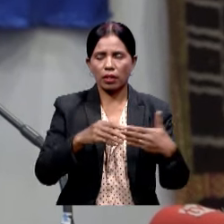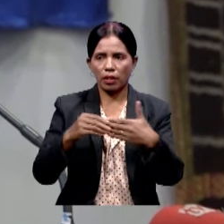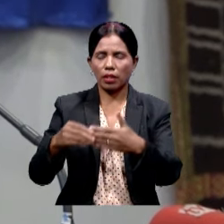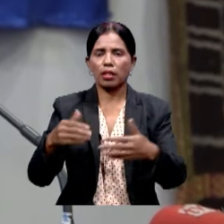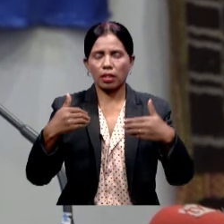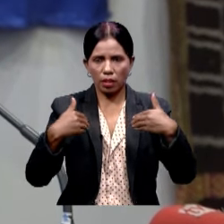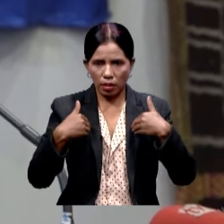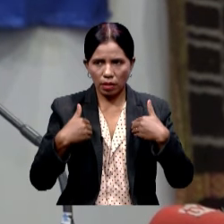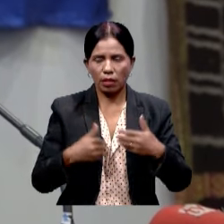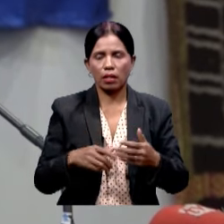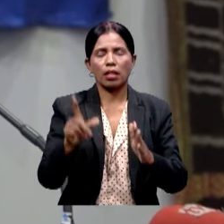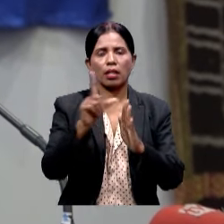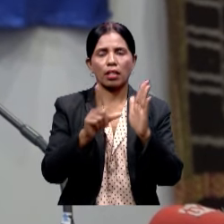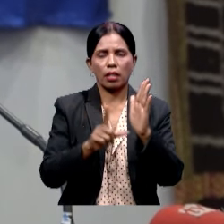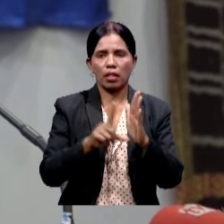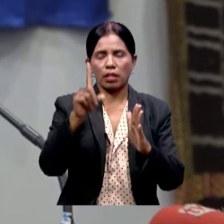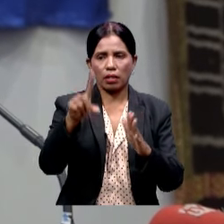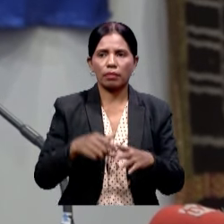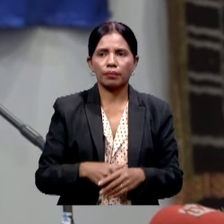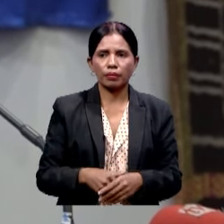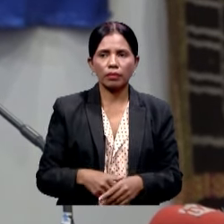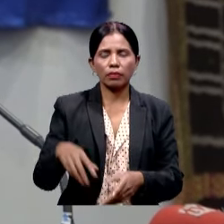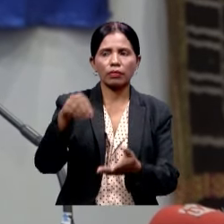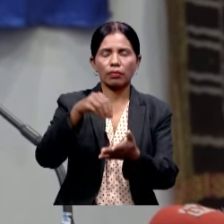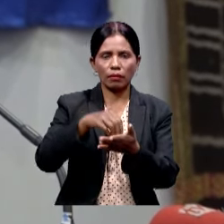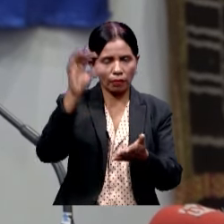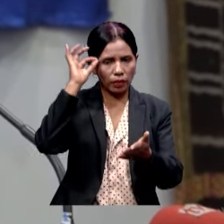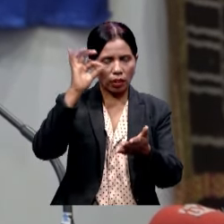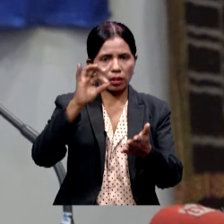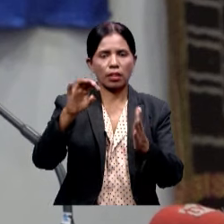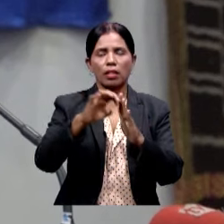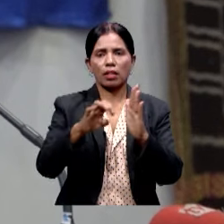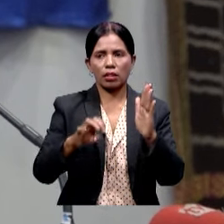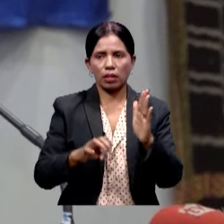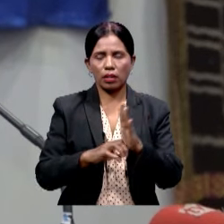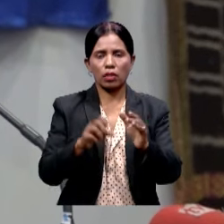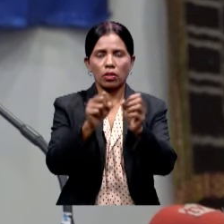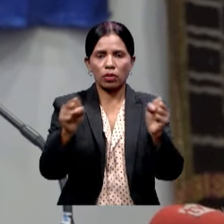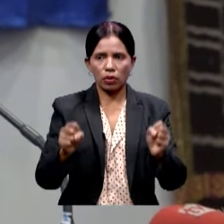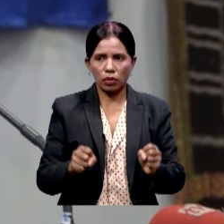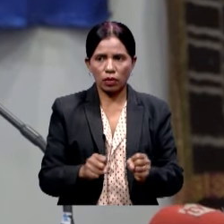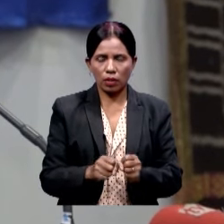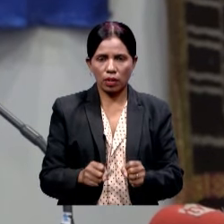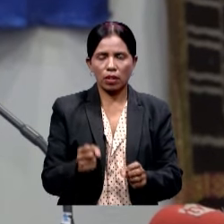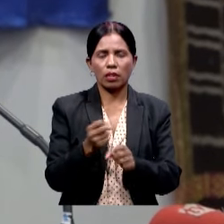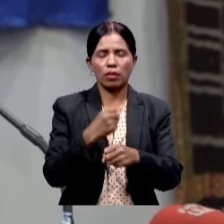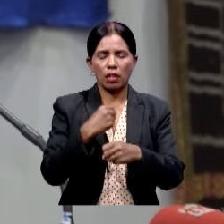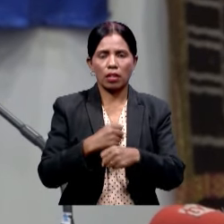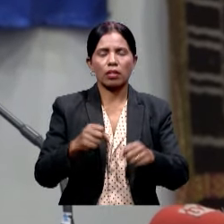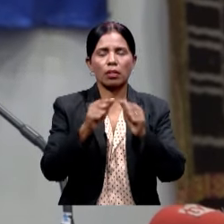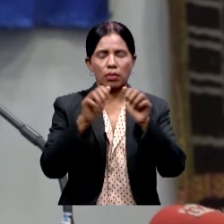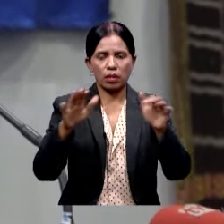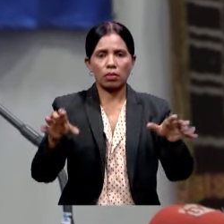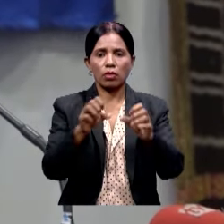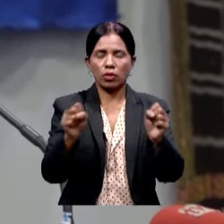fali decreto leida, cria secretariado sucos nian, ou funcionamento administração dos